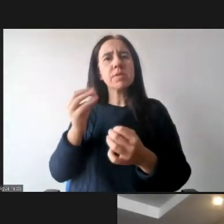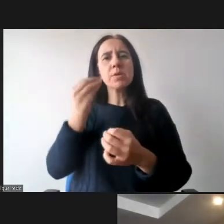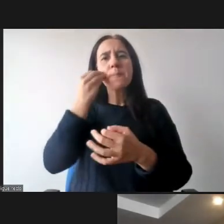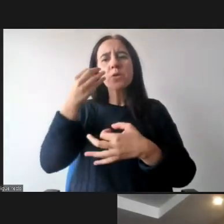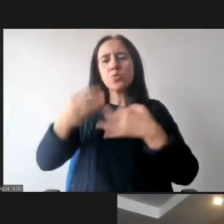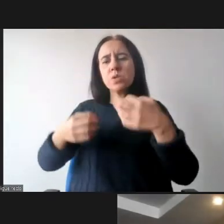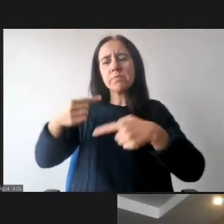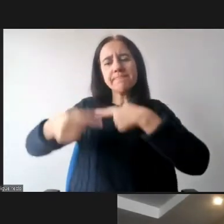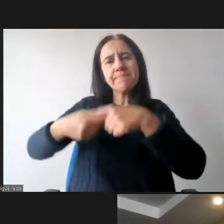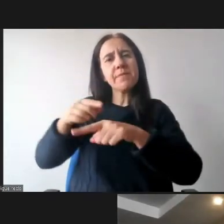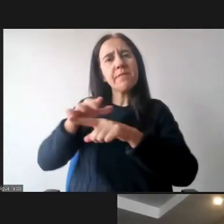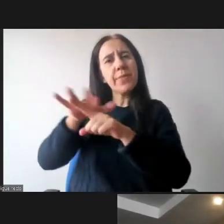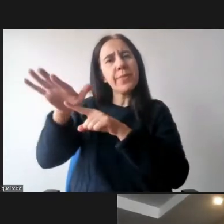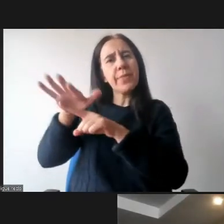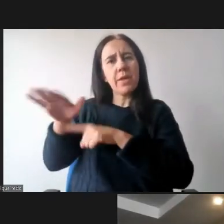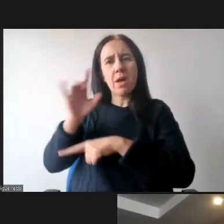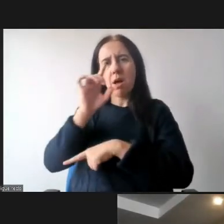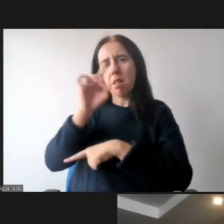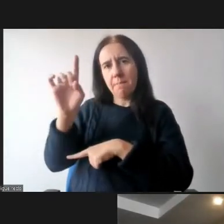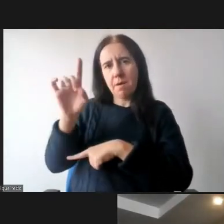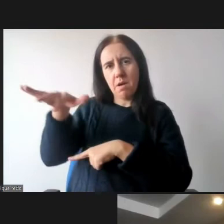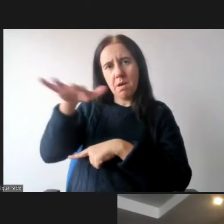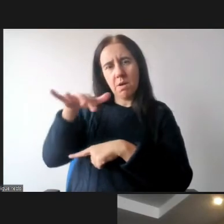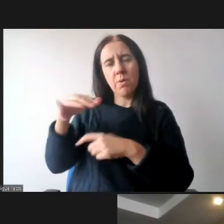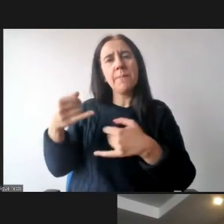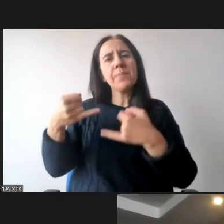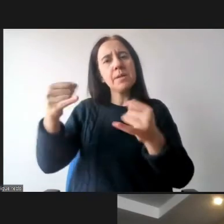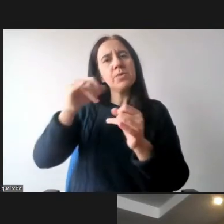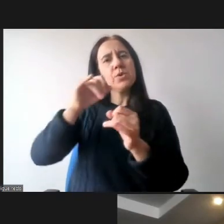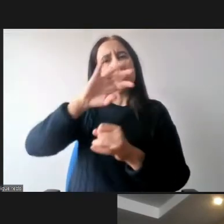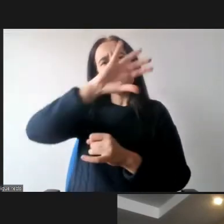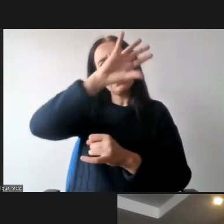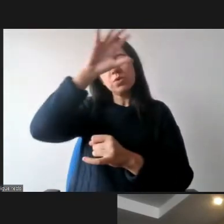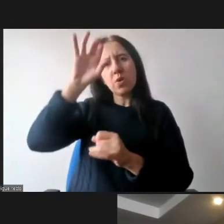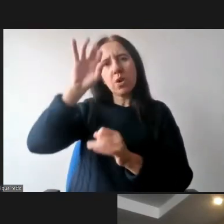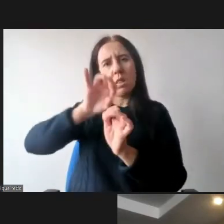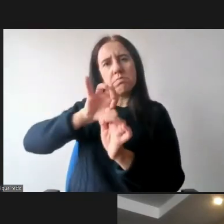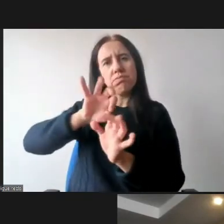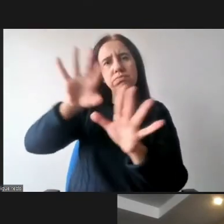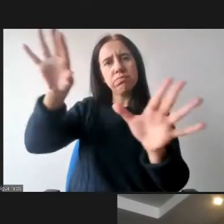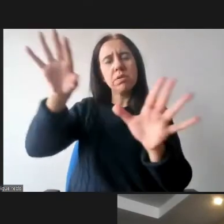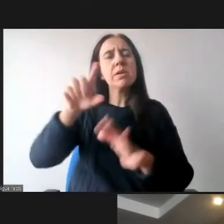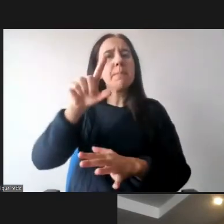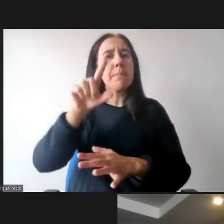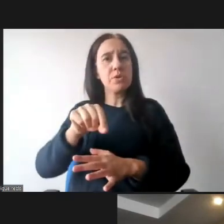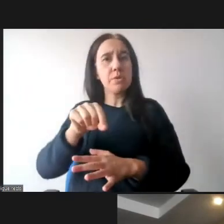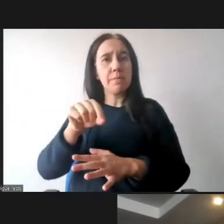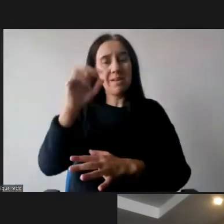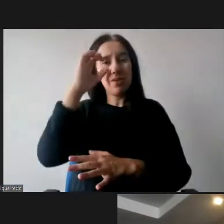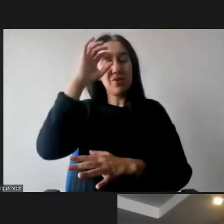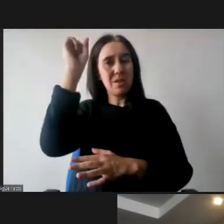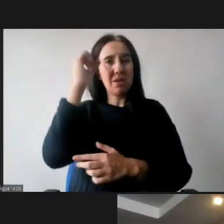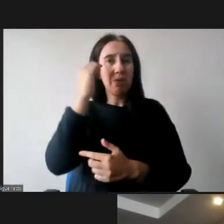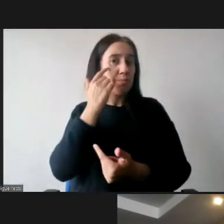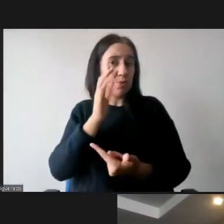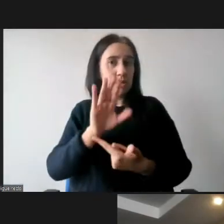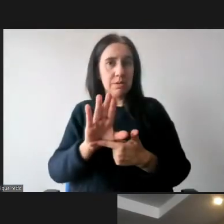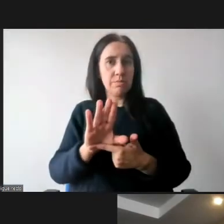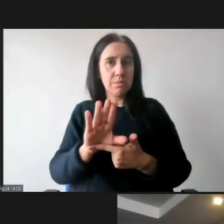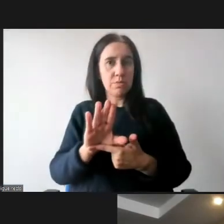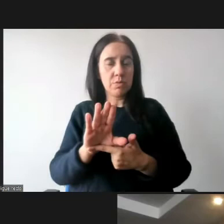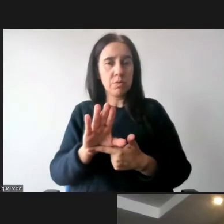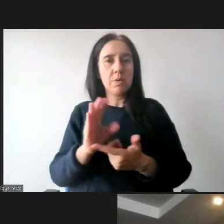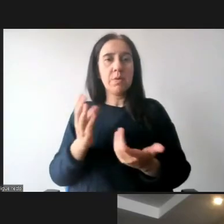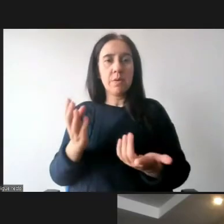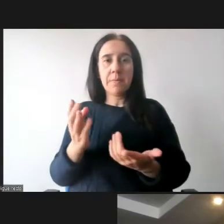constitucional alemã, expandiu-se depois a outros ordenamentos nacionais, mas também para além do Estado. Por exemplo, e isto